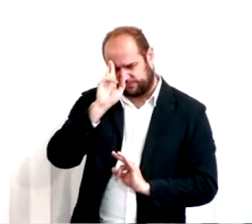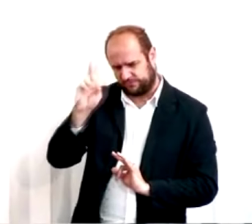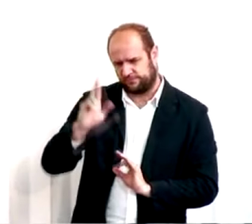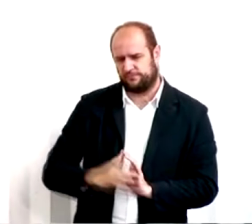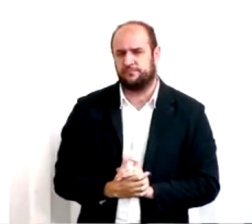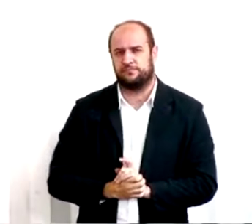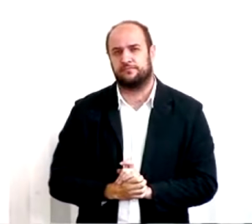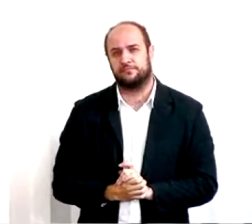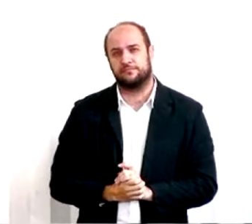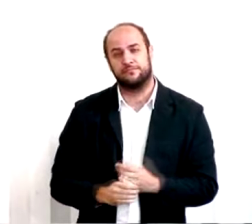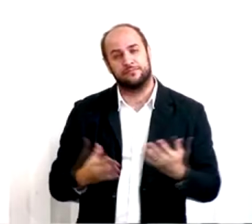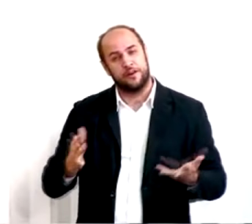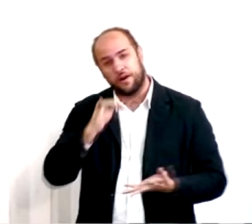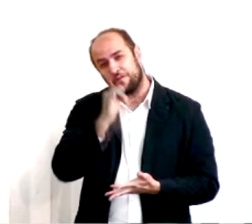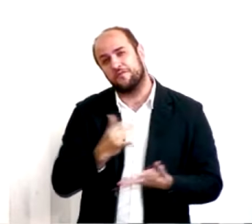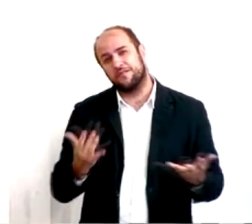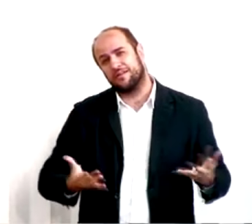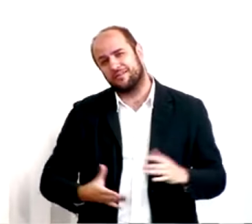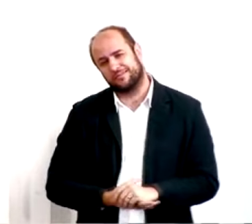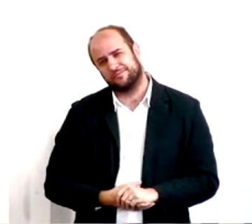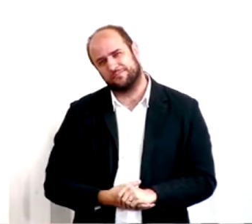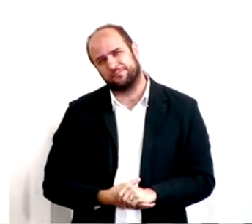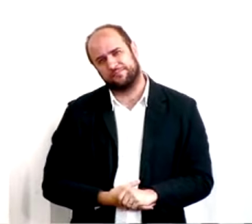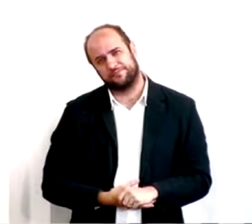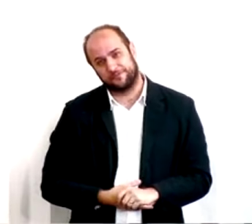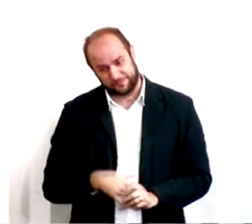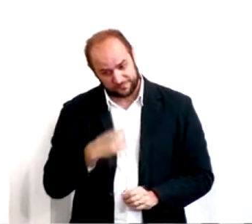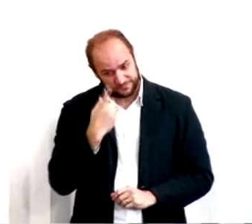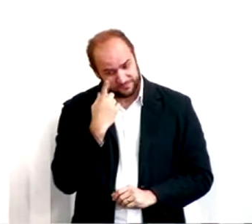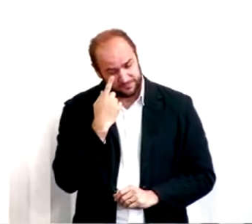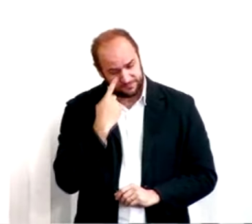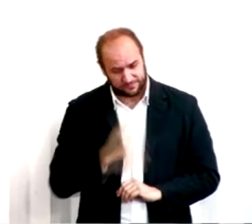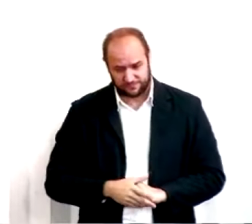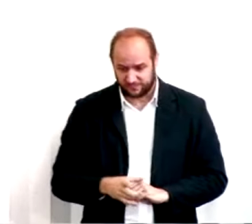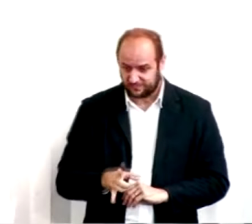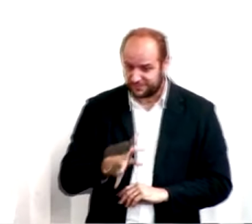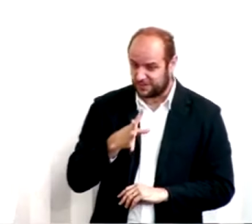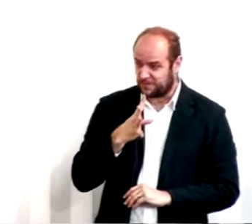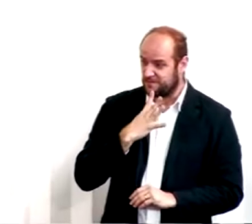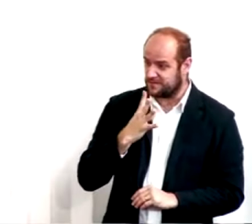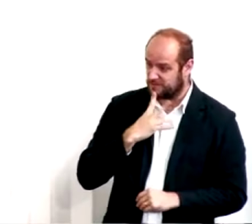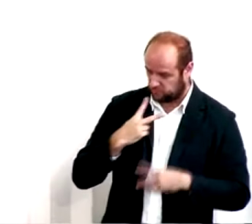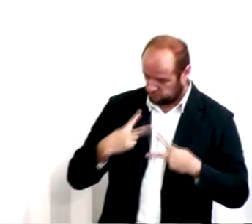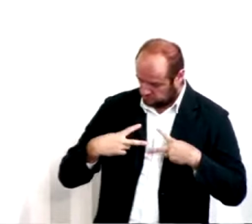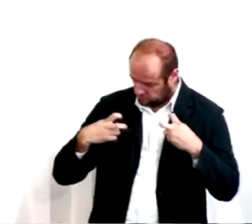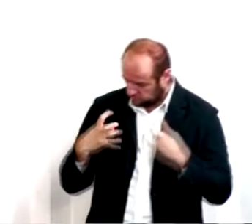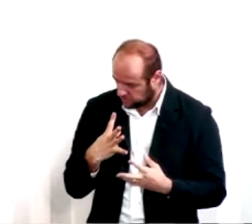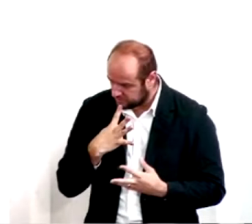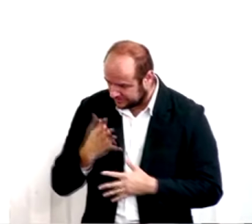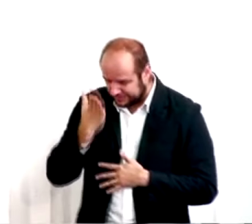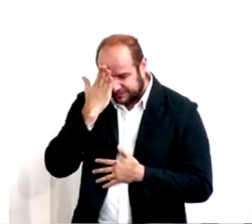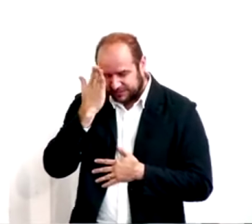é isso que ele estava falando olha que coisa hein me conhecer e saber que eu sou o Deus do